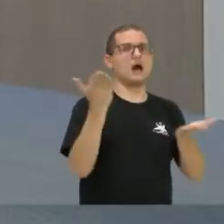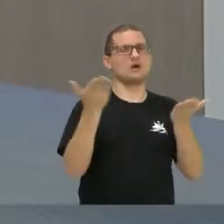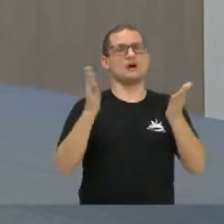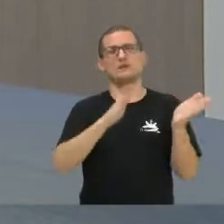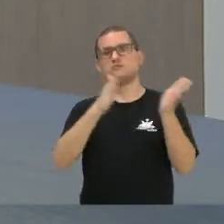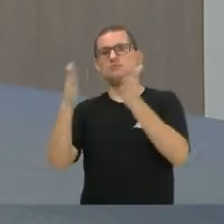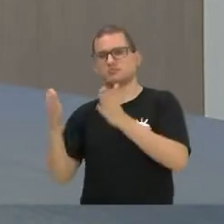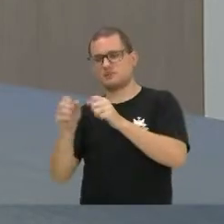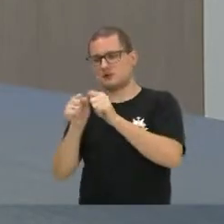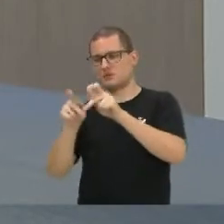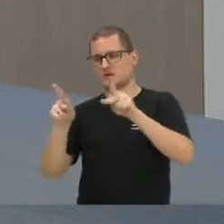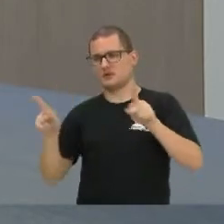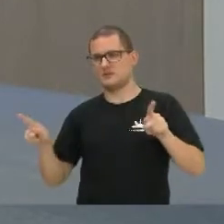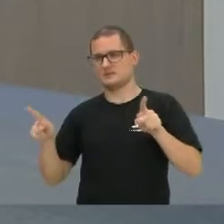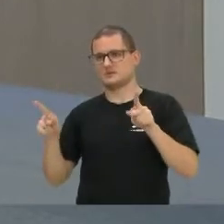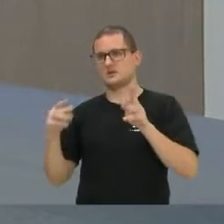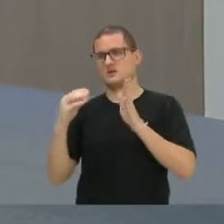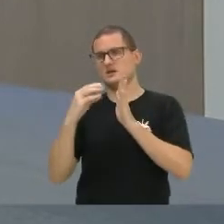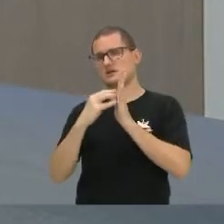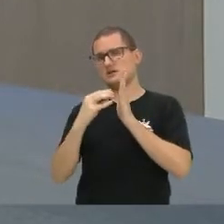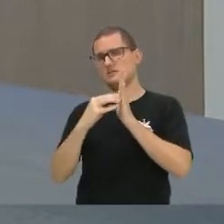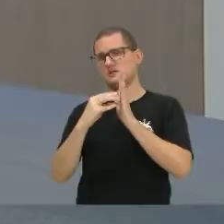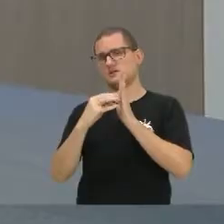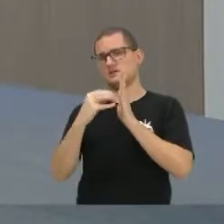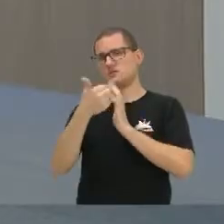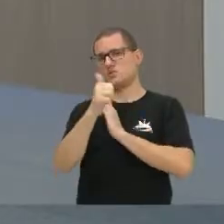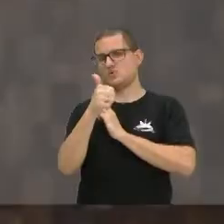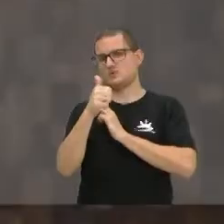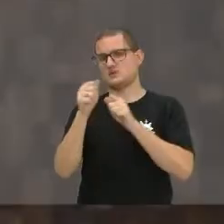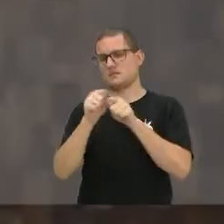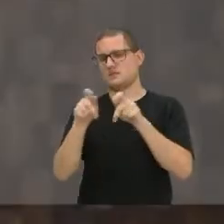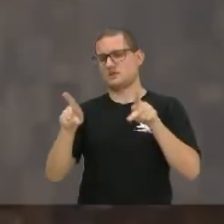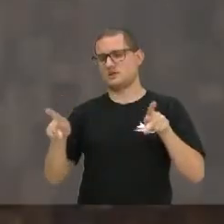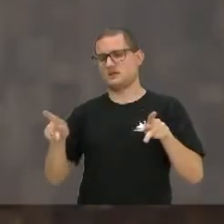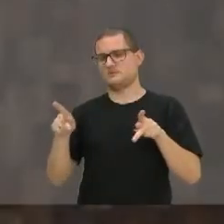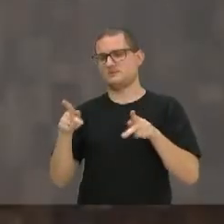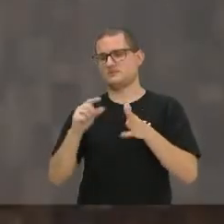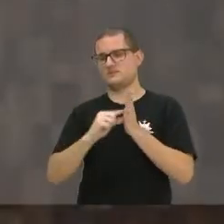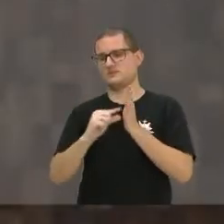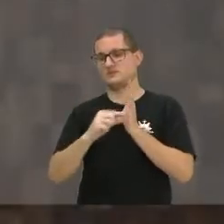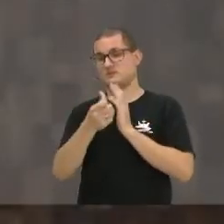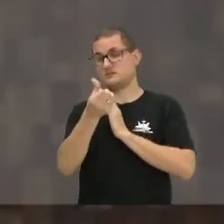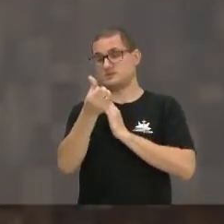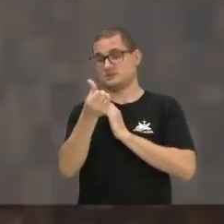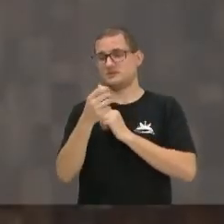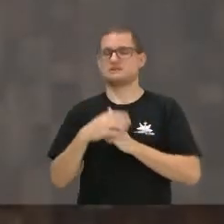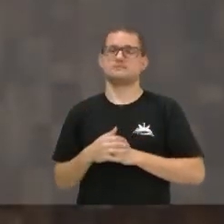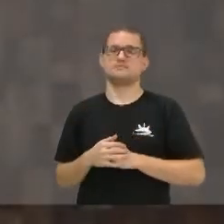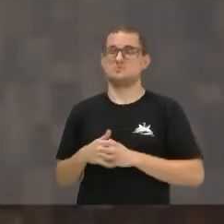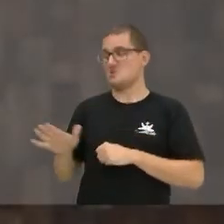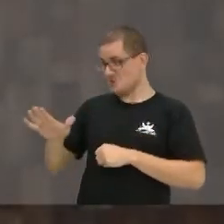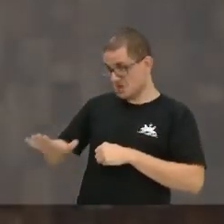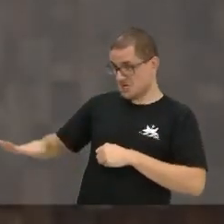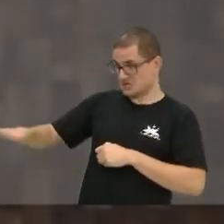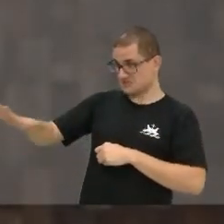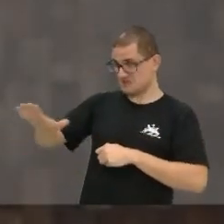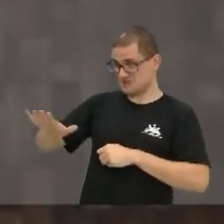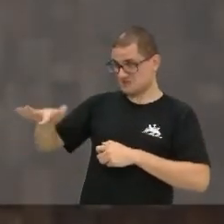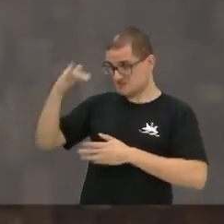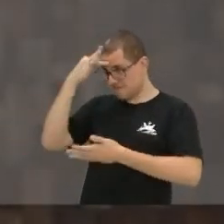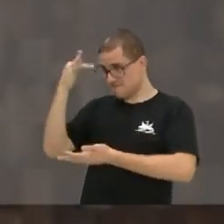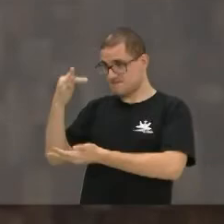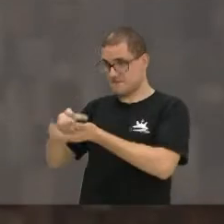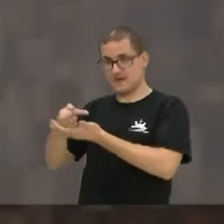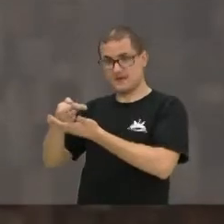queira ler o todo o versículo 6 william elas têm o poder de fechar o céu para que não caiu nenhuma